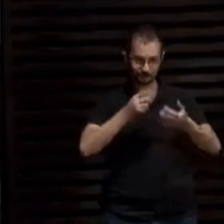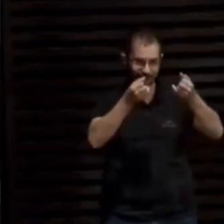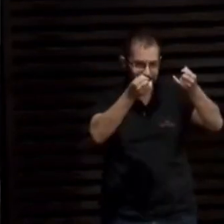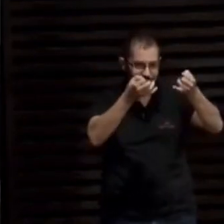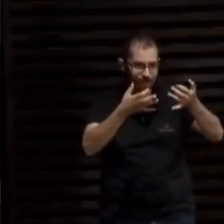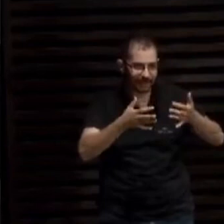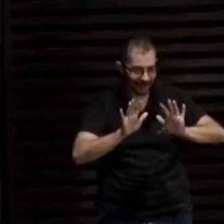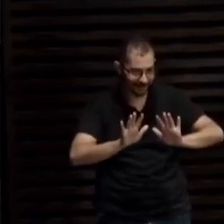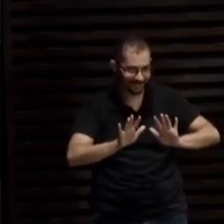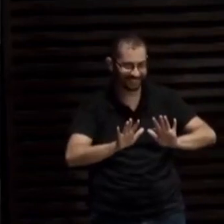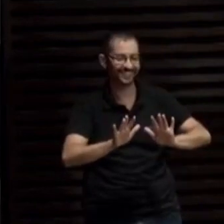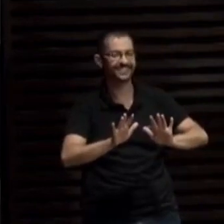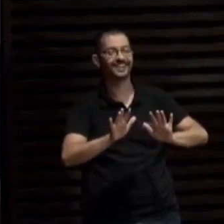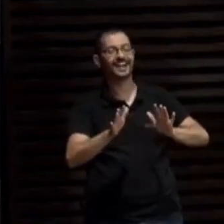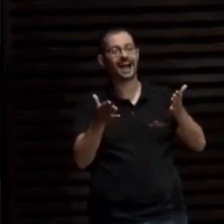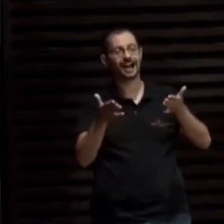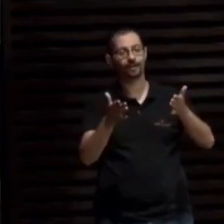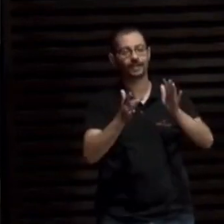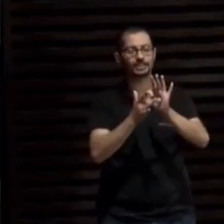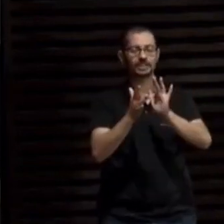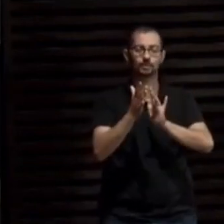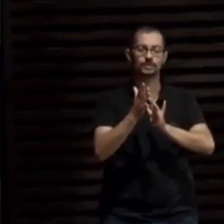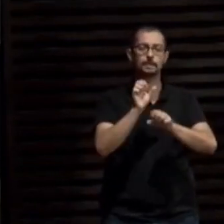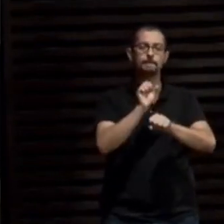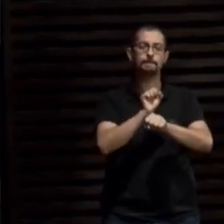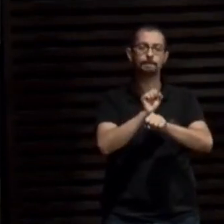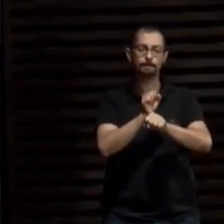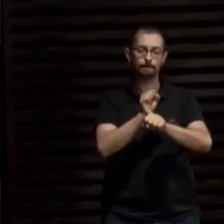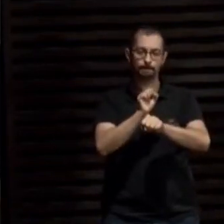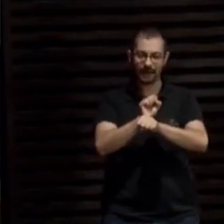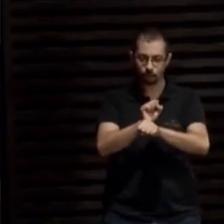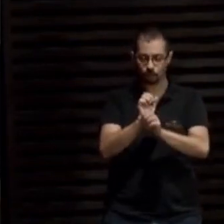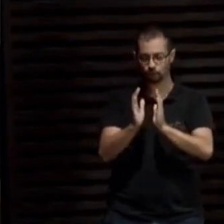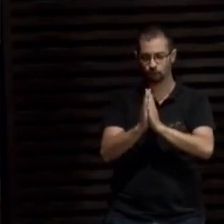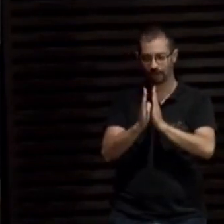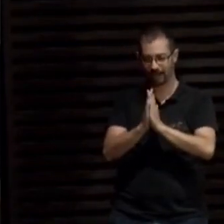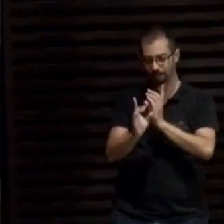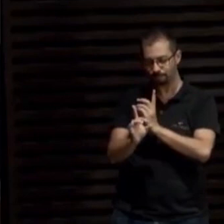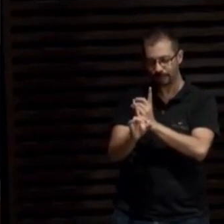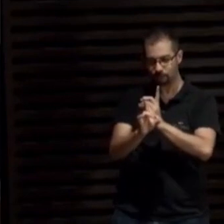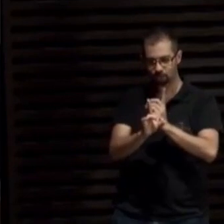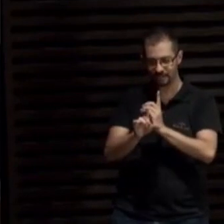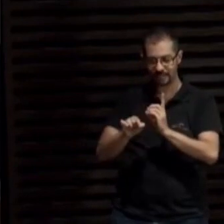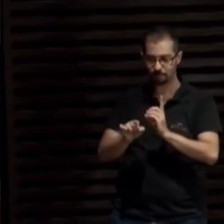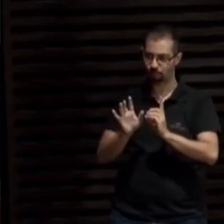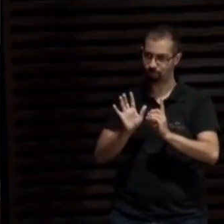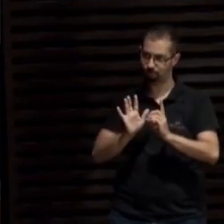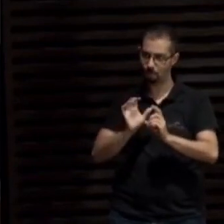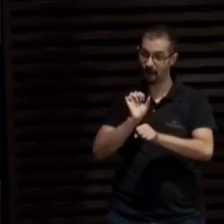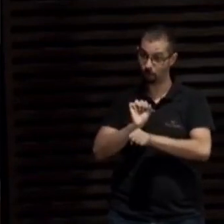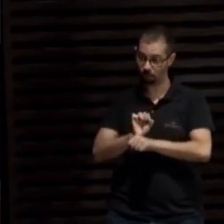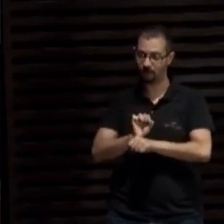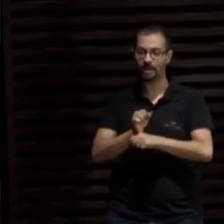de orar por aqueles, seus discípulos da época. E nesta oração,